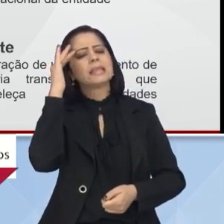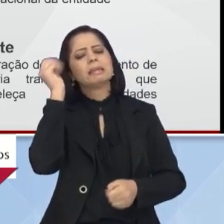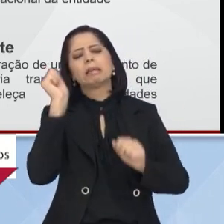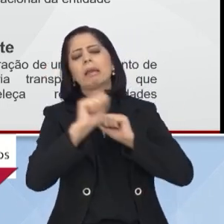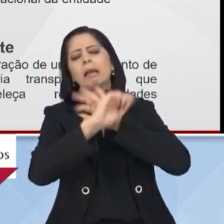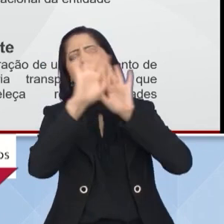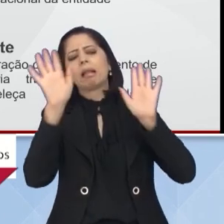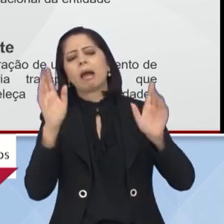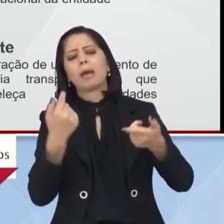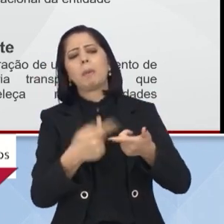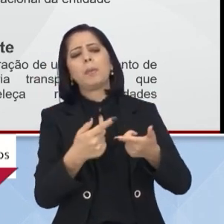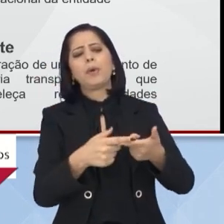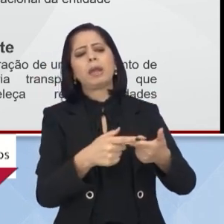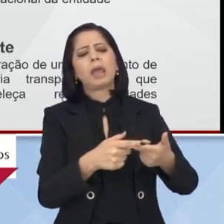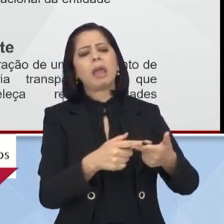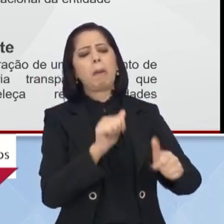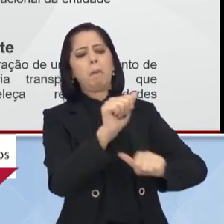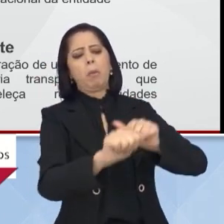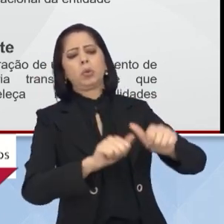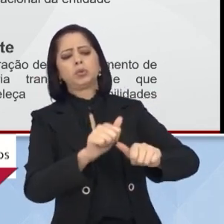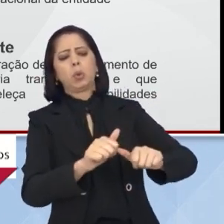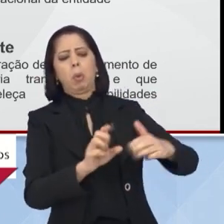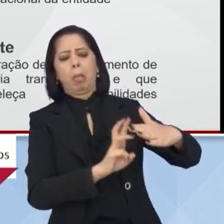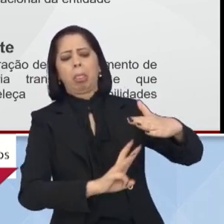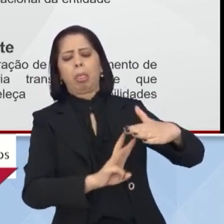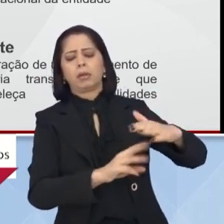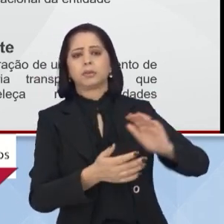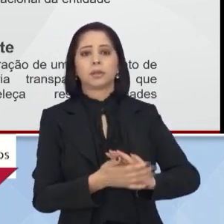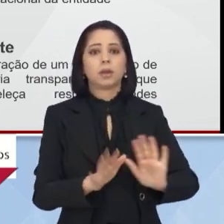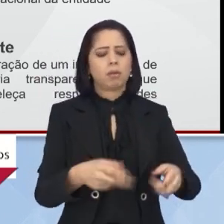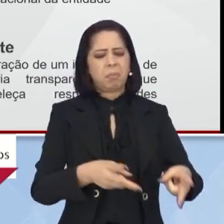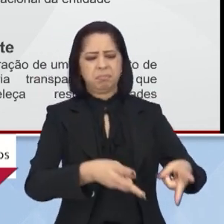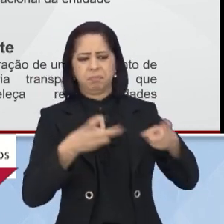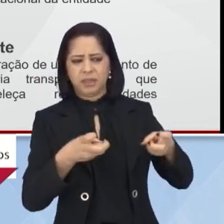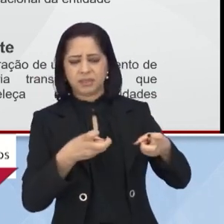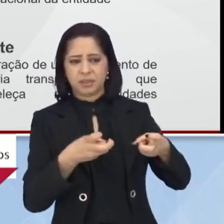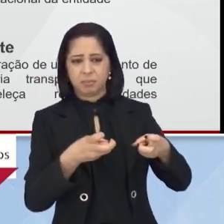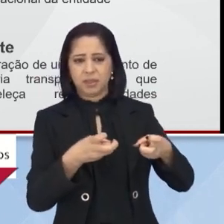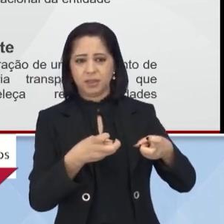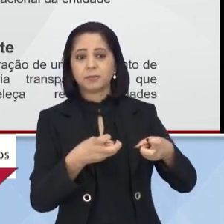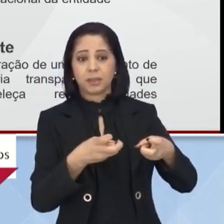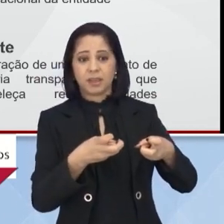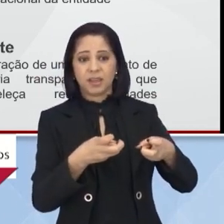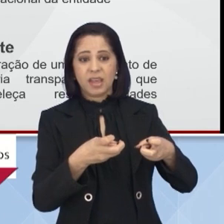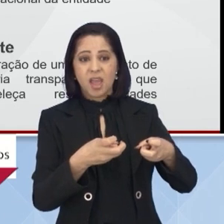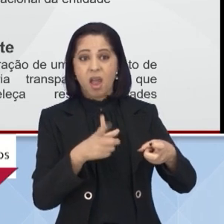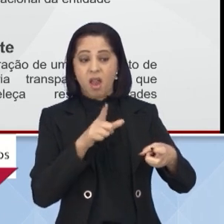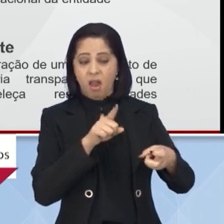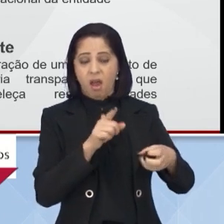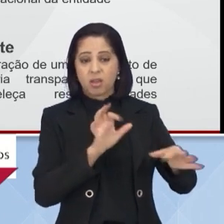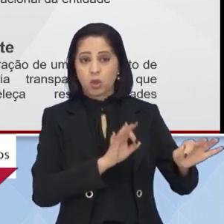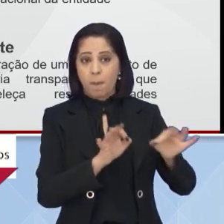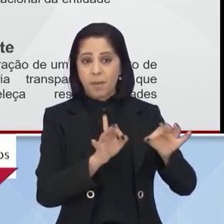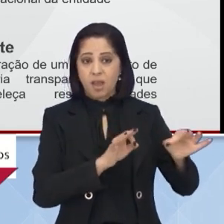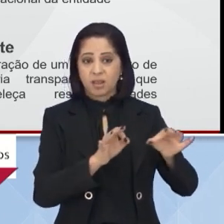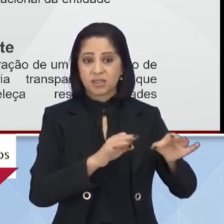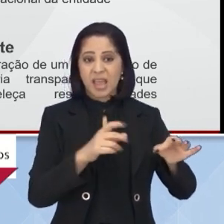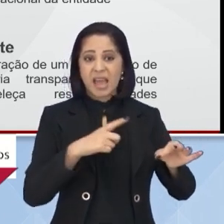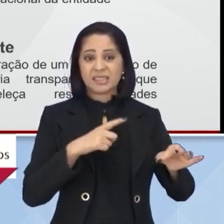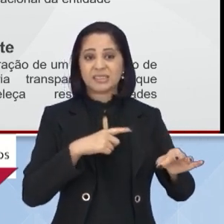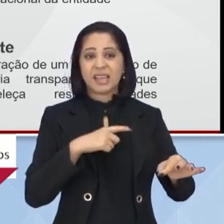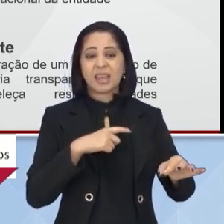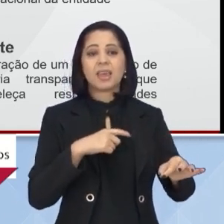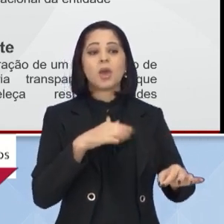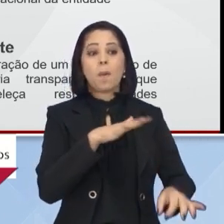determinadas lá no planejamento Municipal e a gente observou que no planejamento existia uma política pública relacionada à saúde